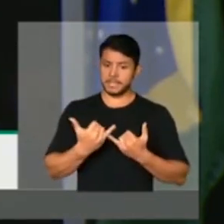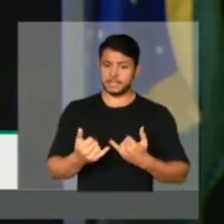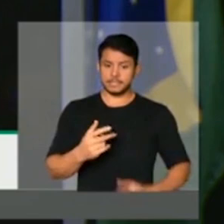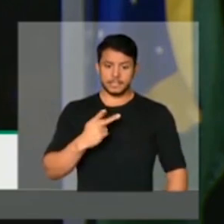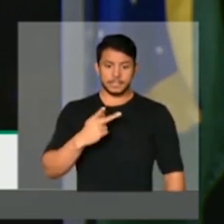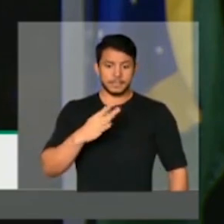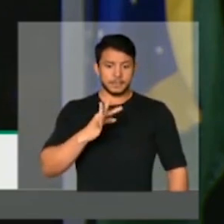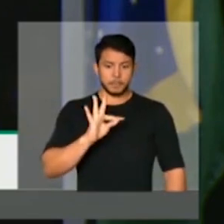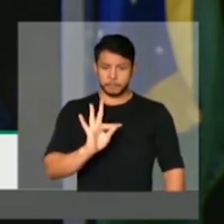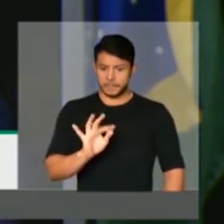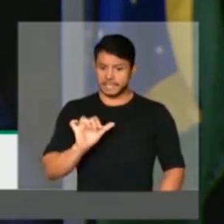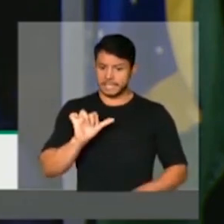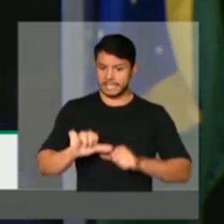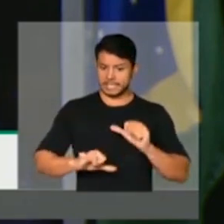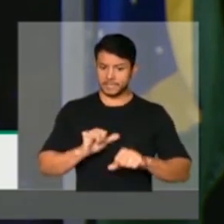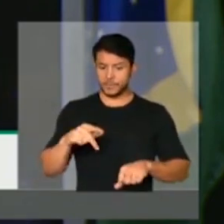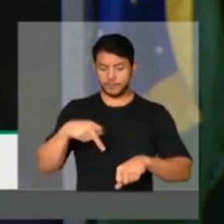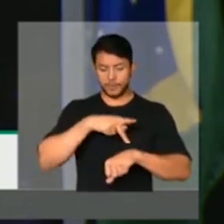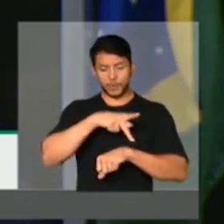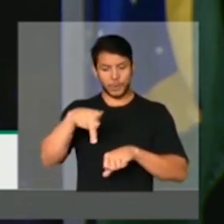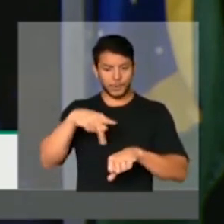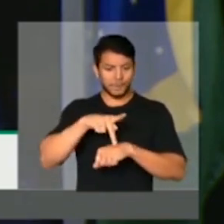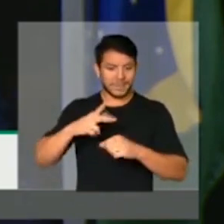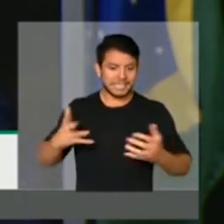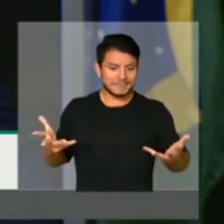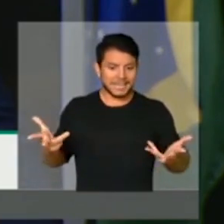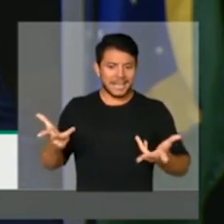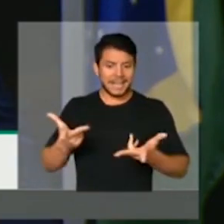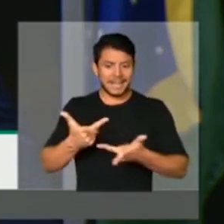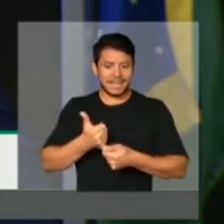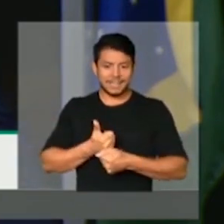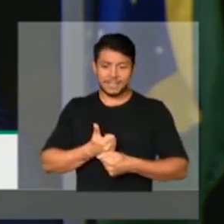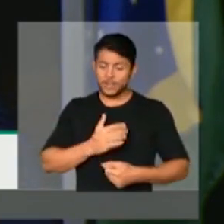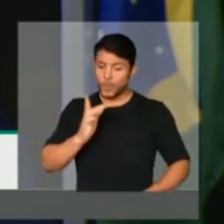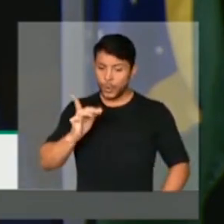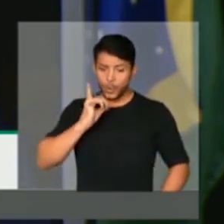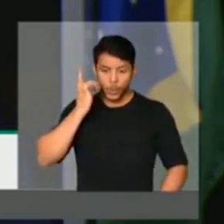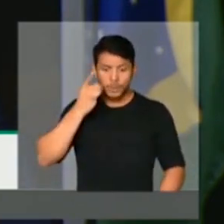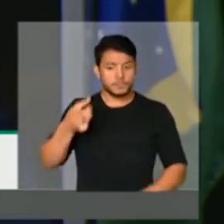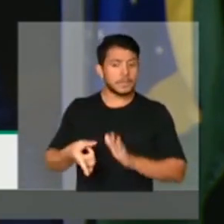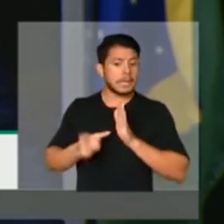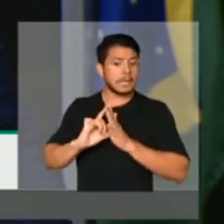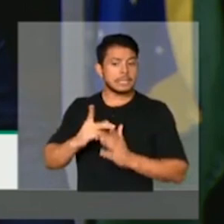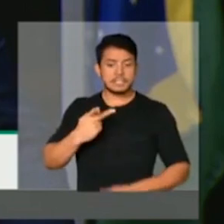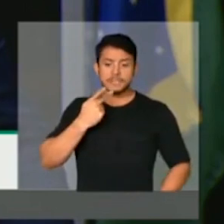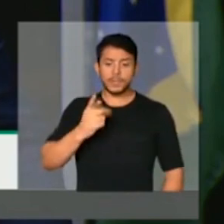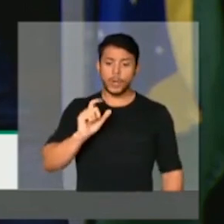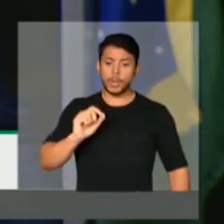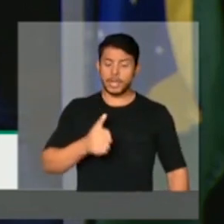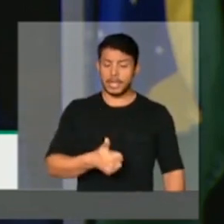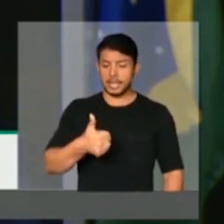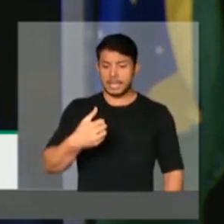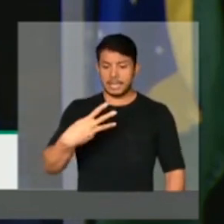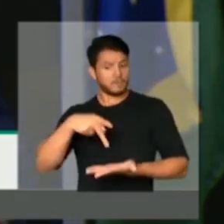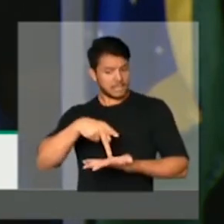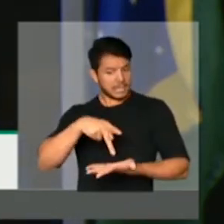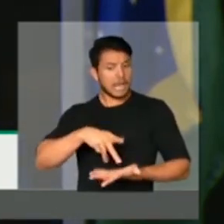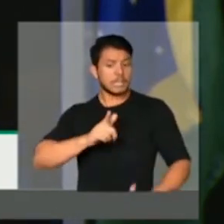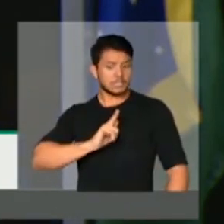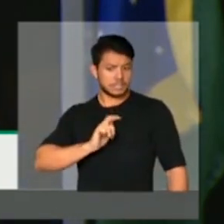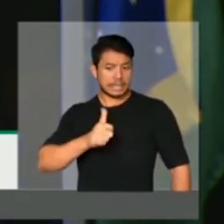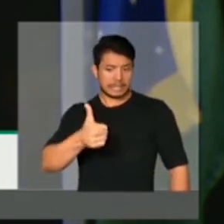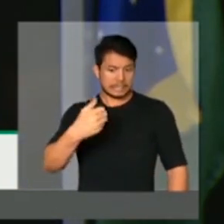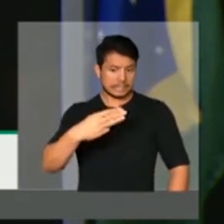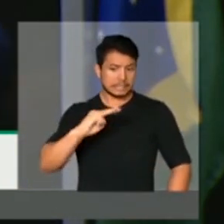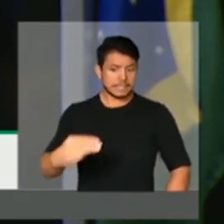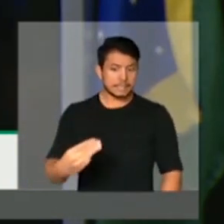deixou o país maravilhoso para nós. O deputado que me antecedeu falou de 13 milhões de desempregados que o Brasil tem. 13